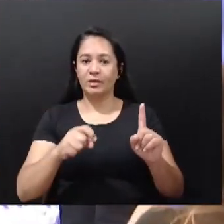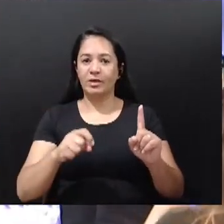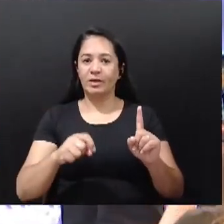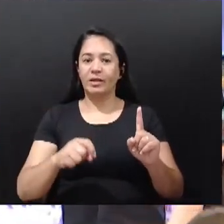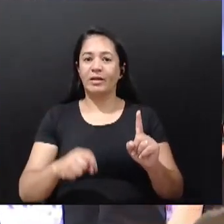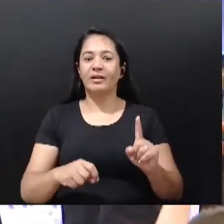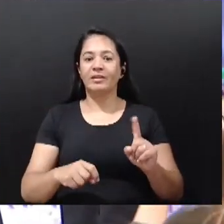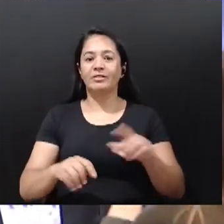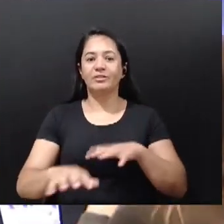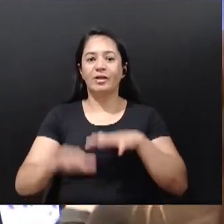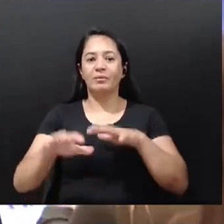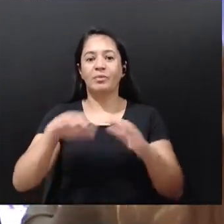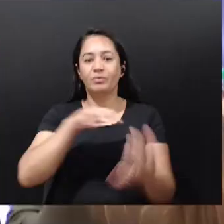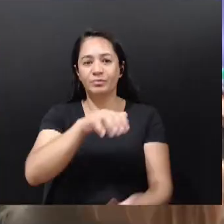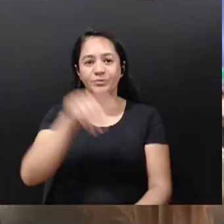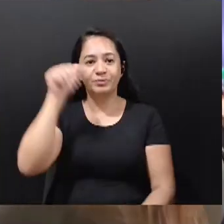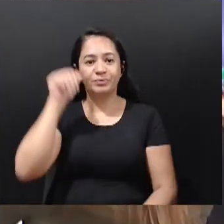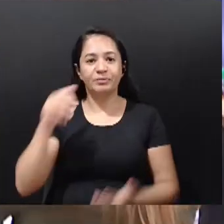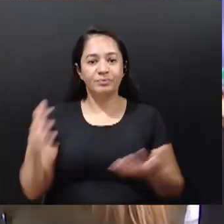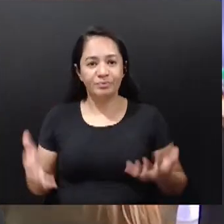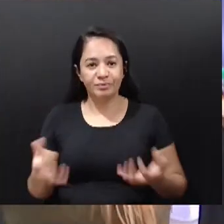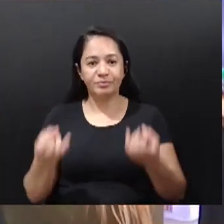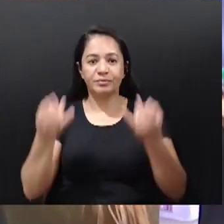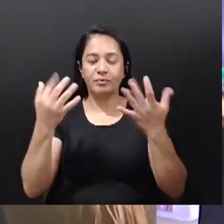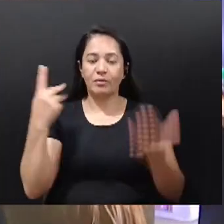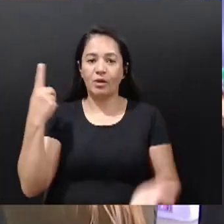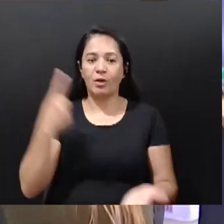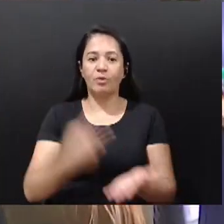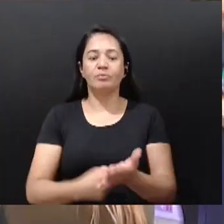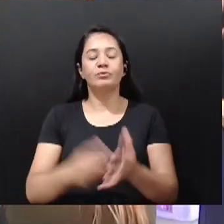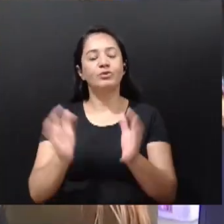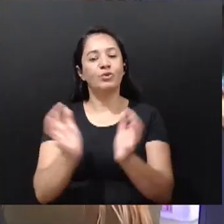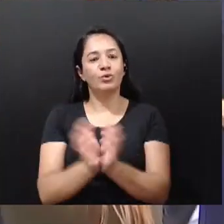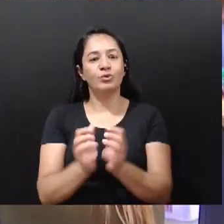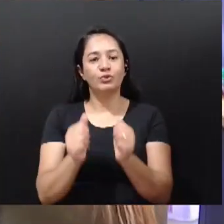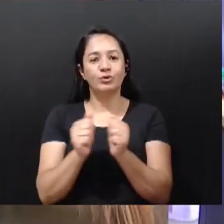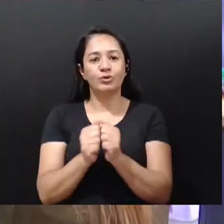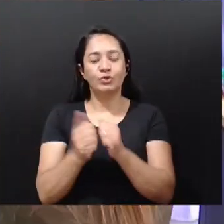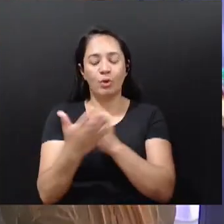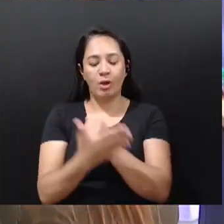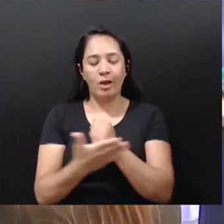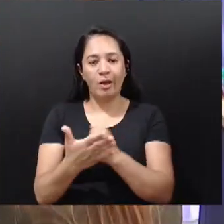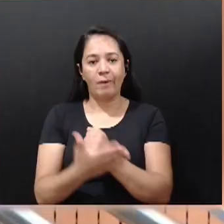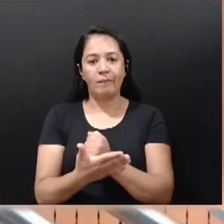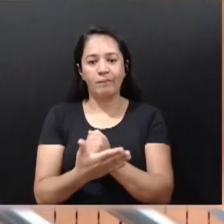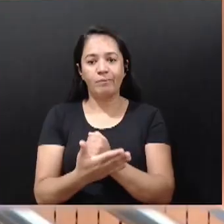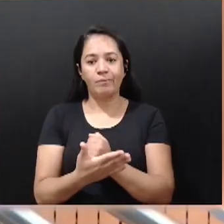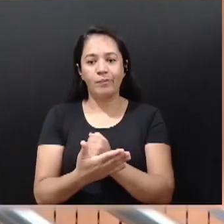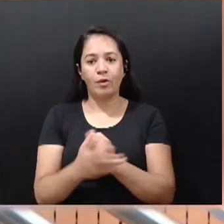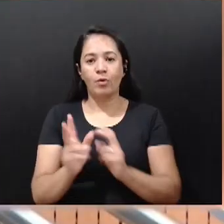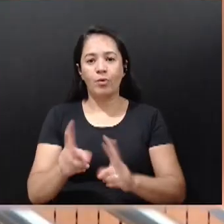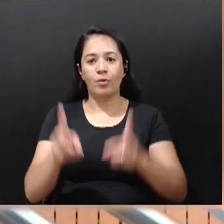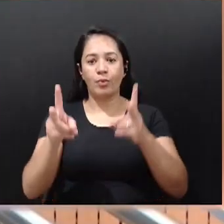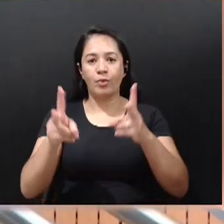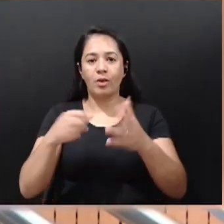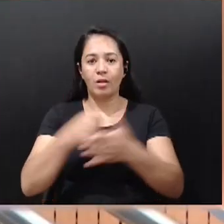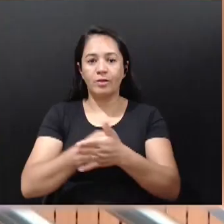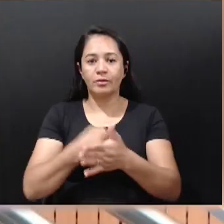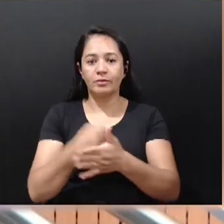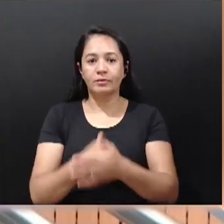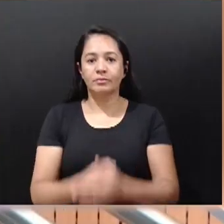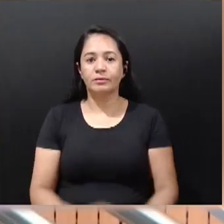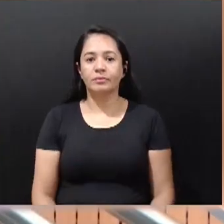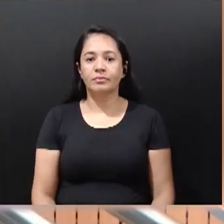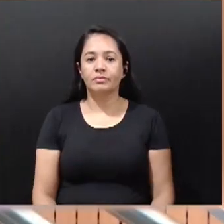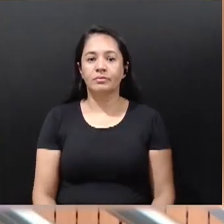Mulheres, reforçou o compromisso do grupo com as bases e com a continuidade da luta. A Marcha Mundial de Mulheres,